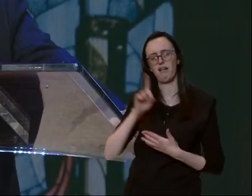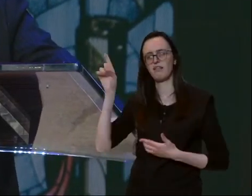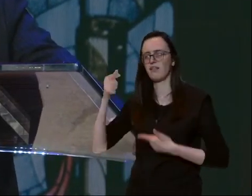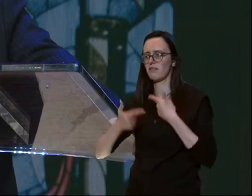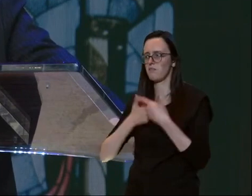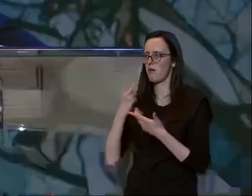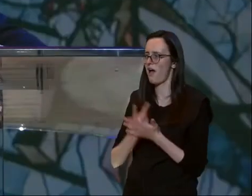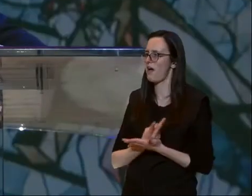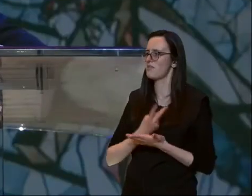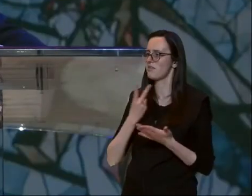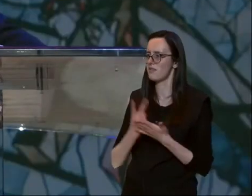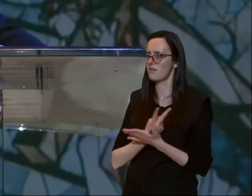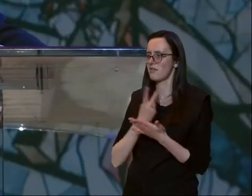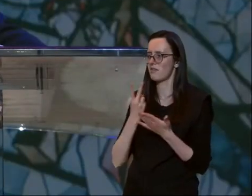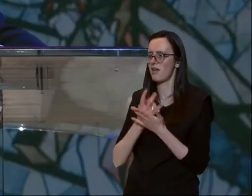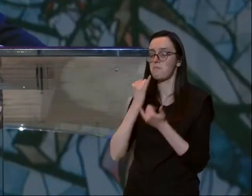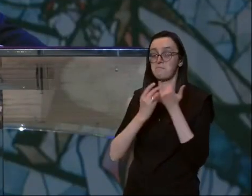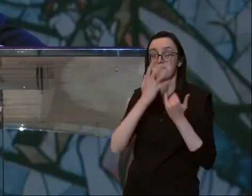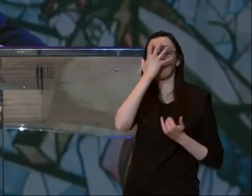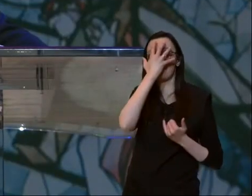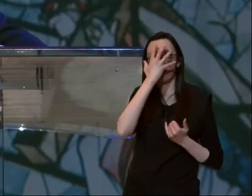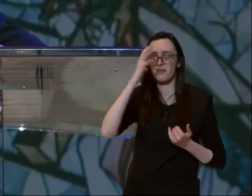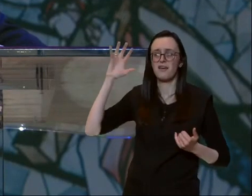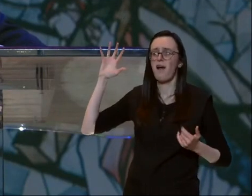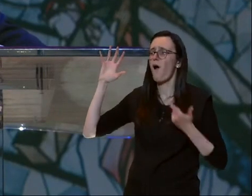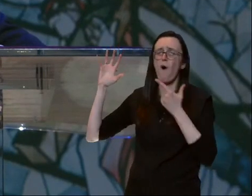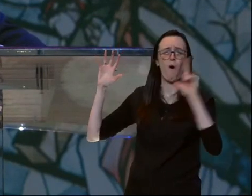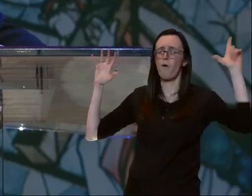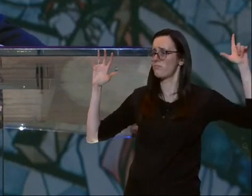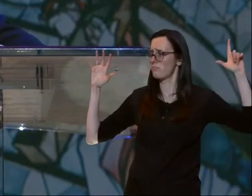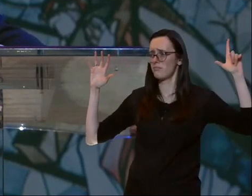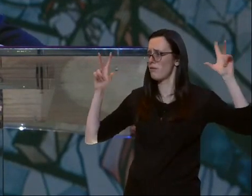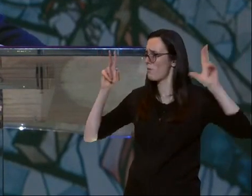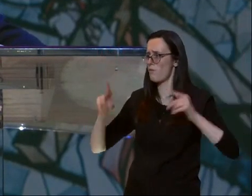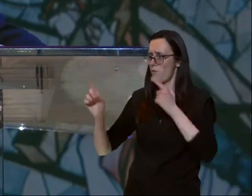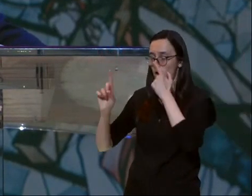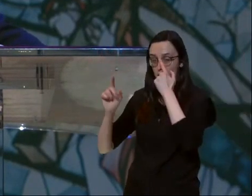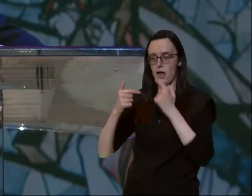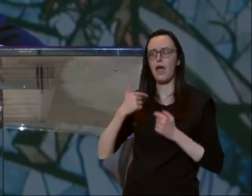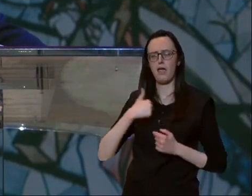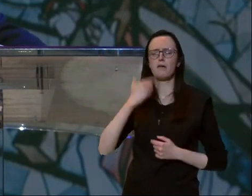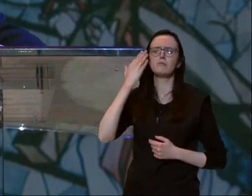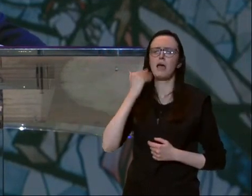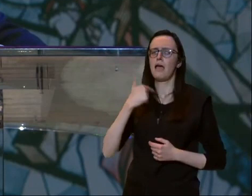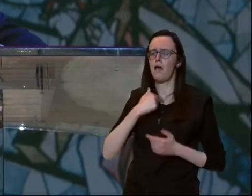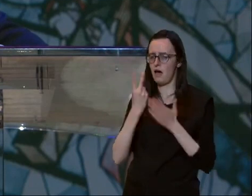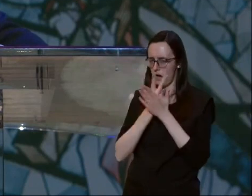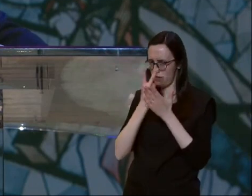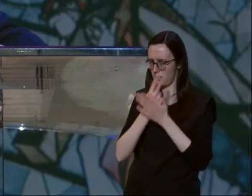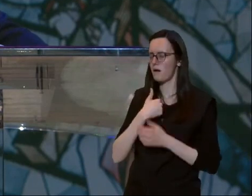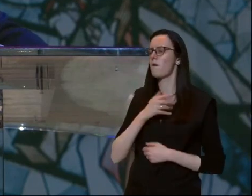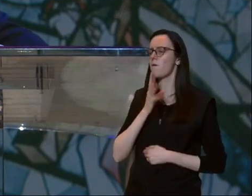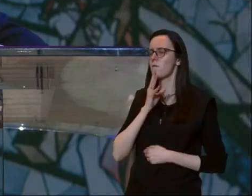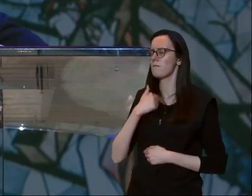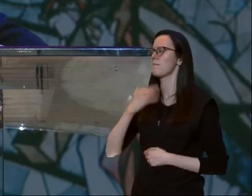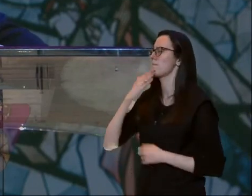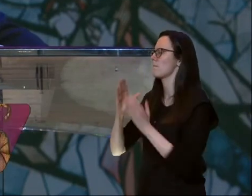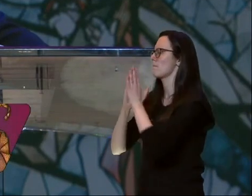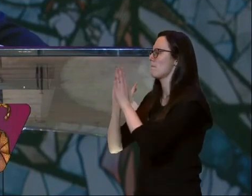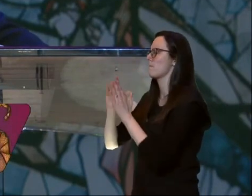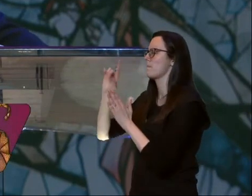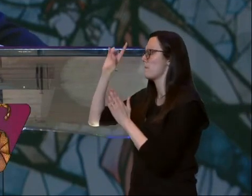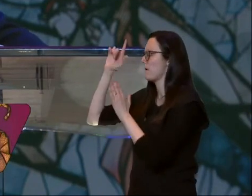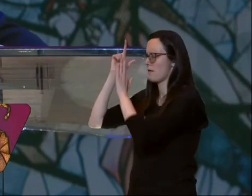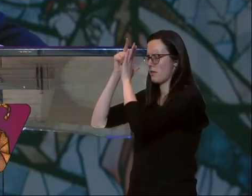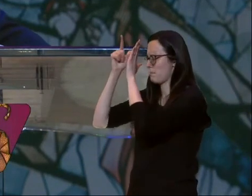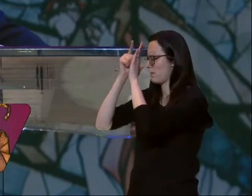trabalho. Qual é o teu porém? Os meus eu sei. E peço a Deus para